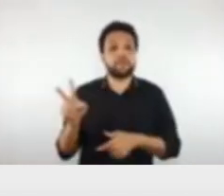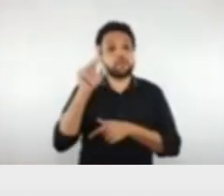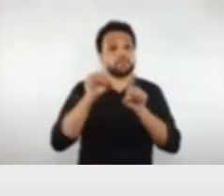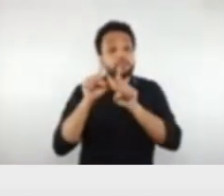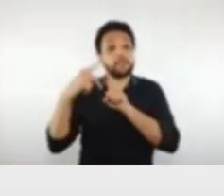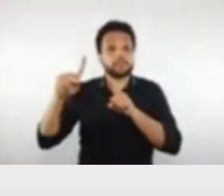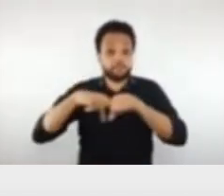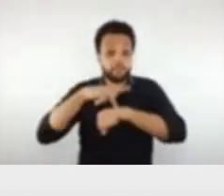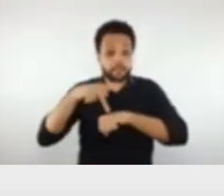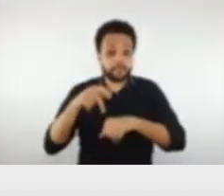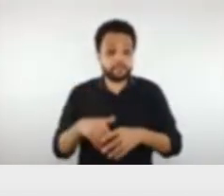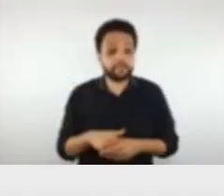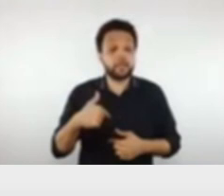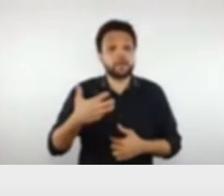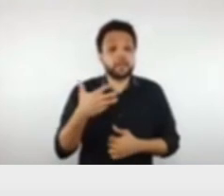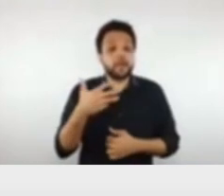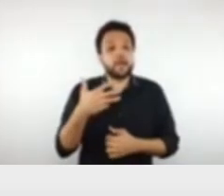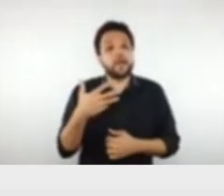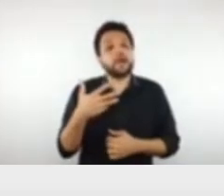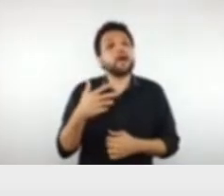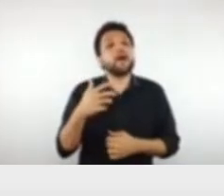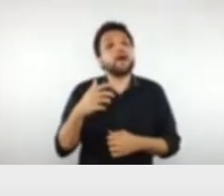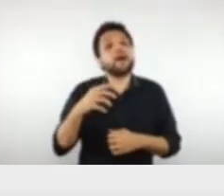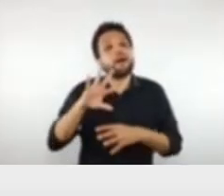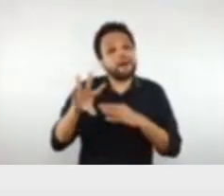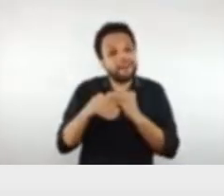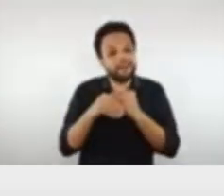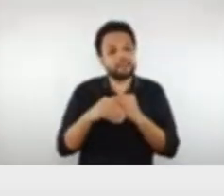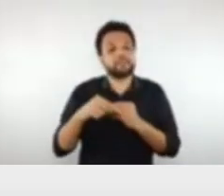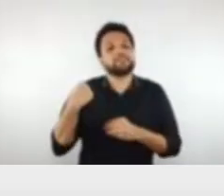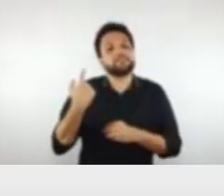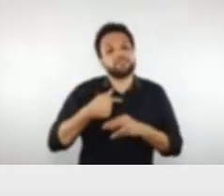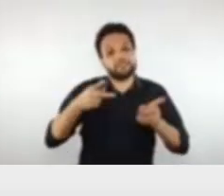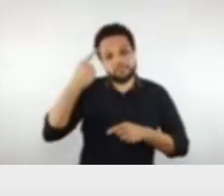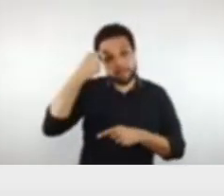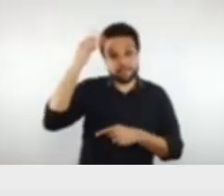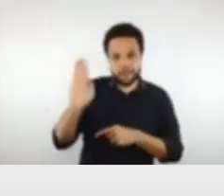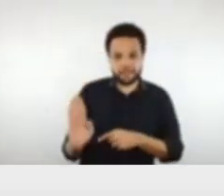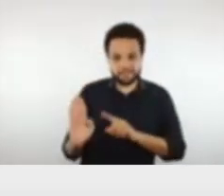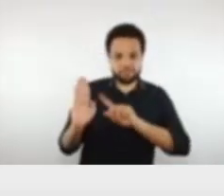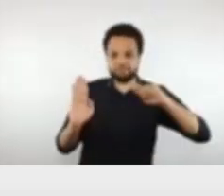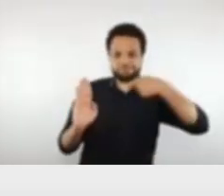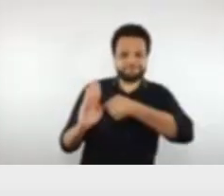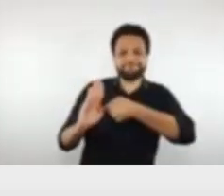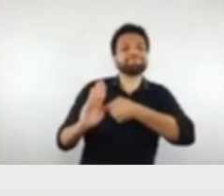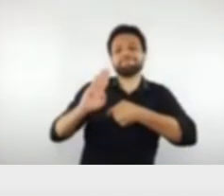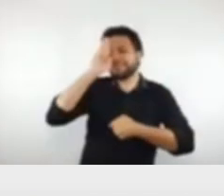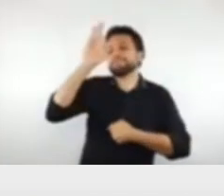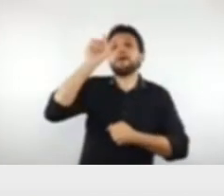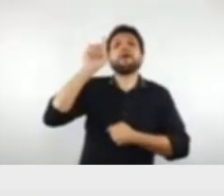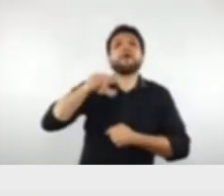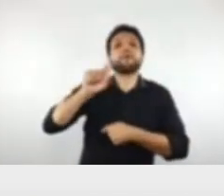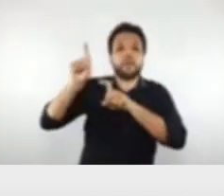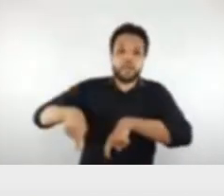Aqui, eu queria fazer uma ressalva, que é, quando a gente pensa em Brasil, a gente pensa em agricultura, né? E a gente fala, agricultura